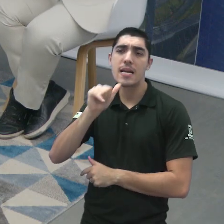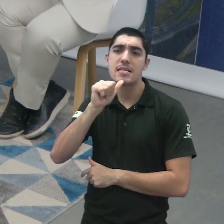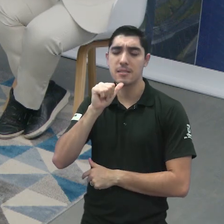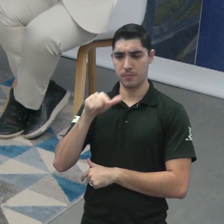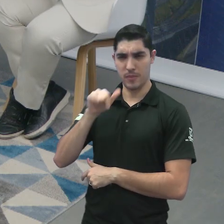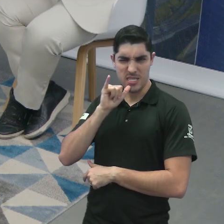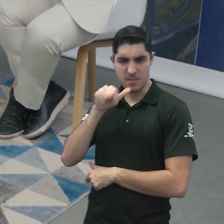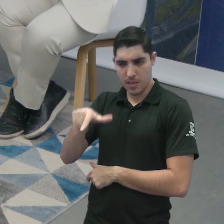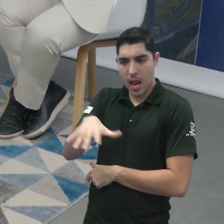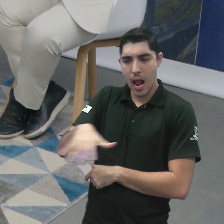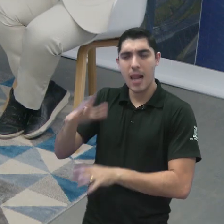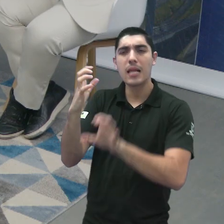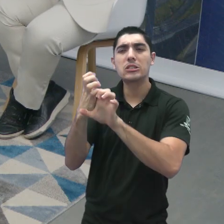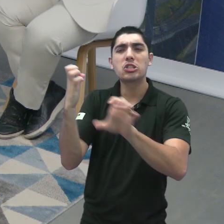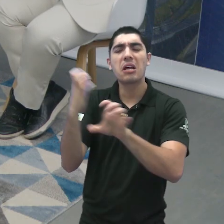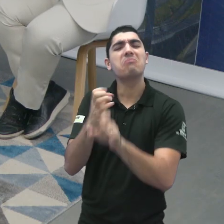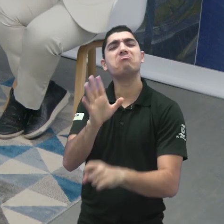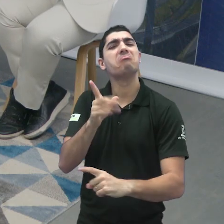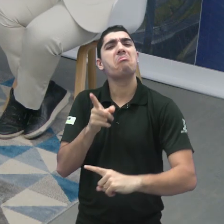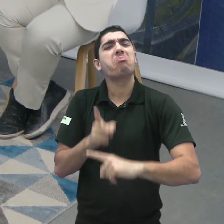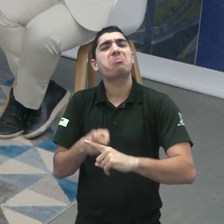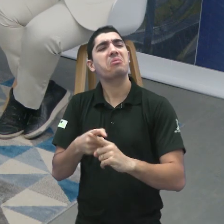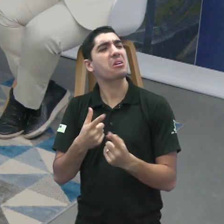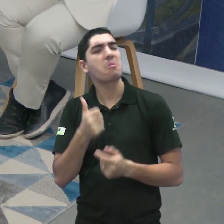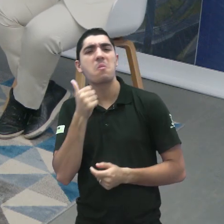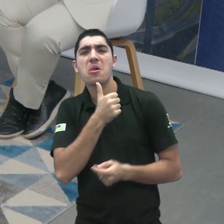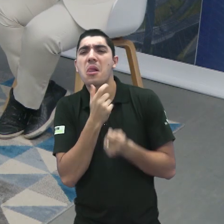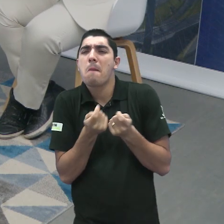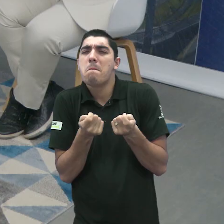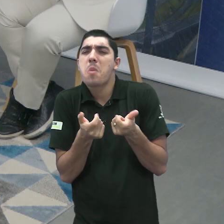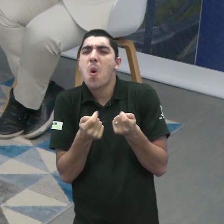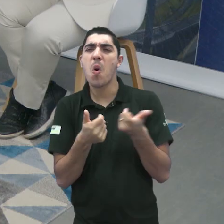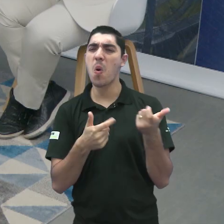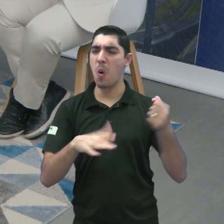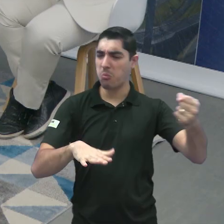engenharia. Por que a presença feminina ainda é tão